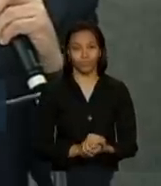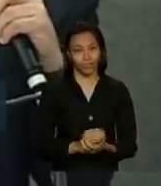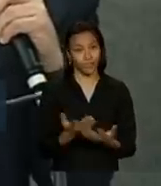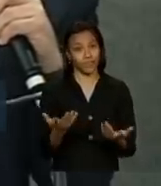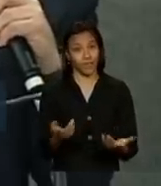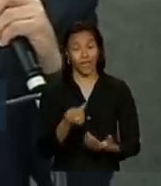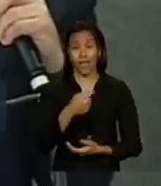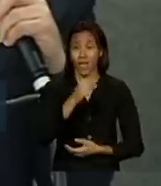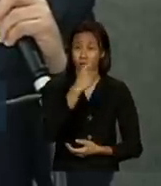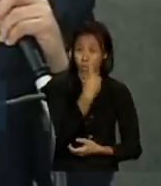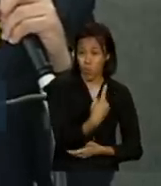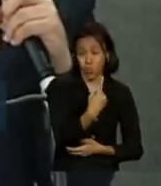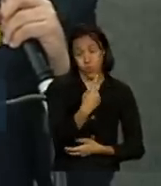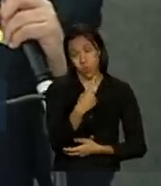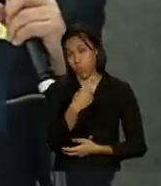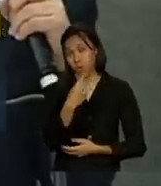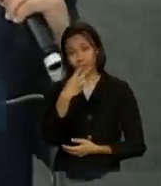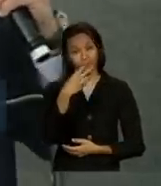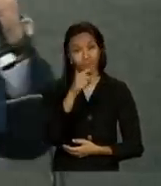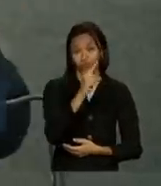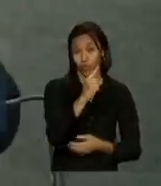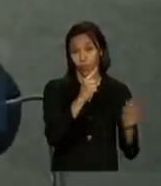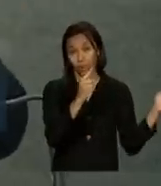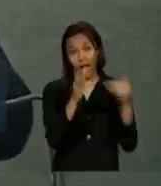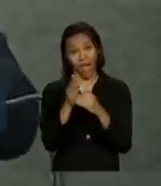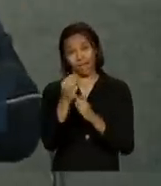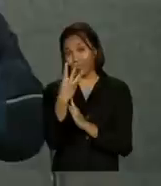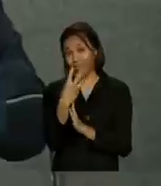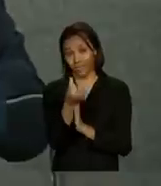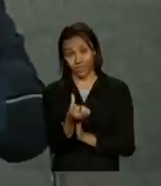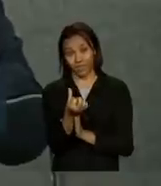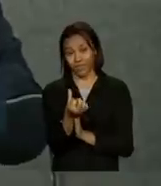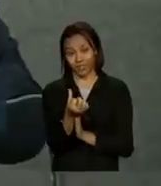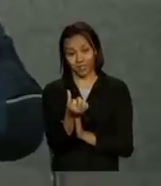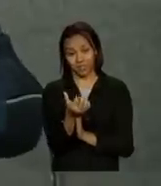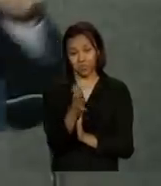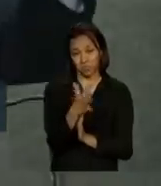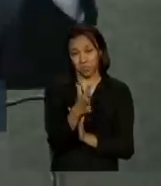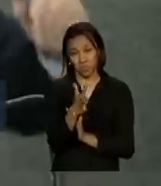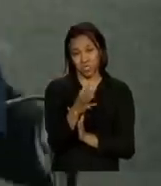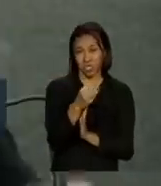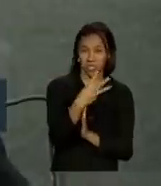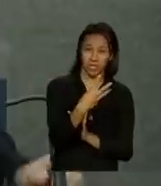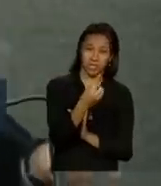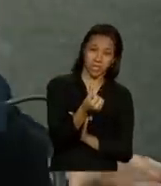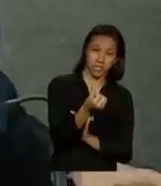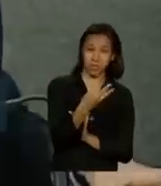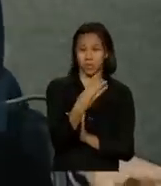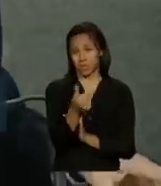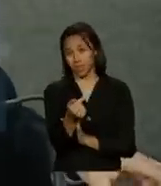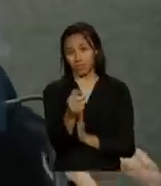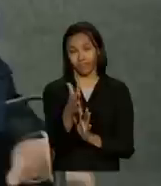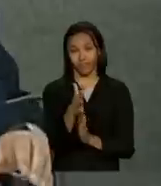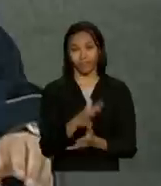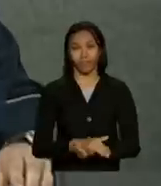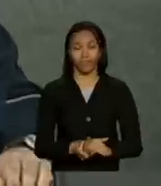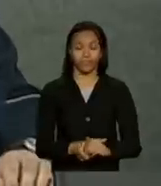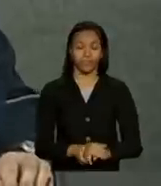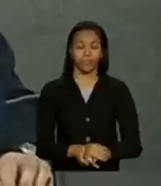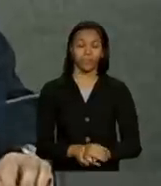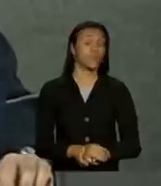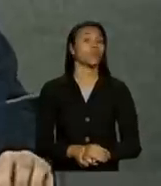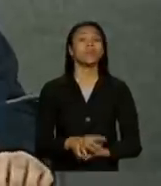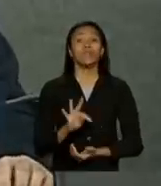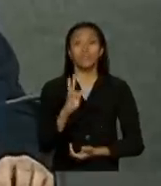o risco é de 1 a 36 ou coisa desse tipo Tá certo então não sei se é 36 ou 37 obrigado em